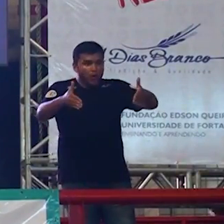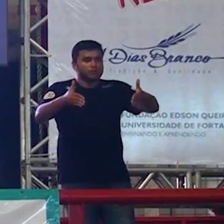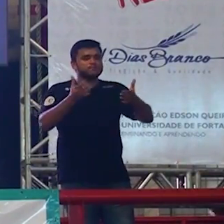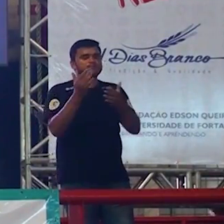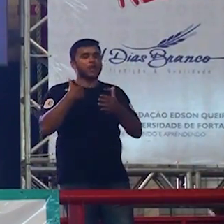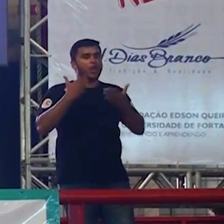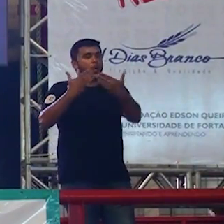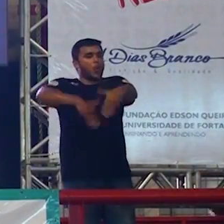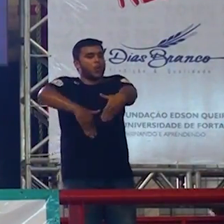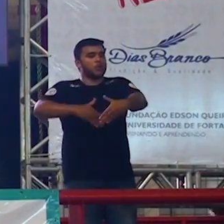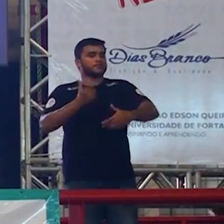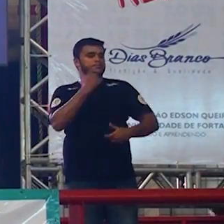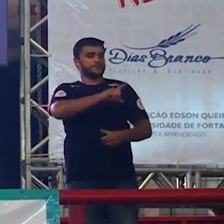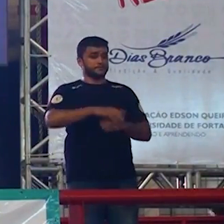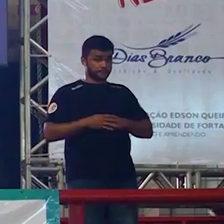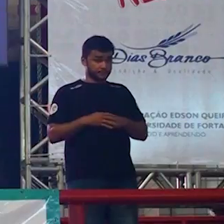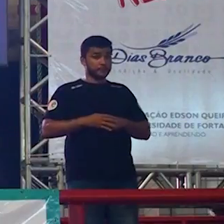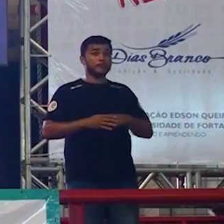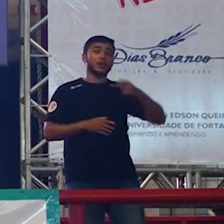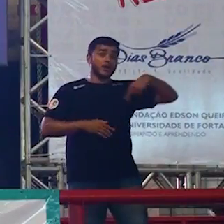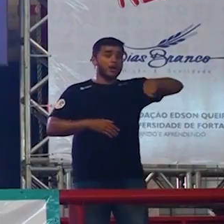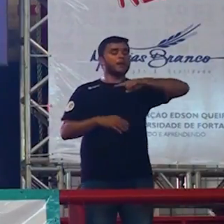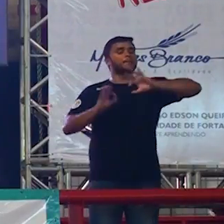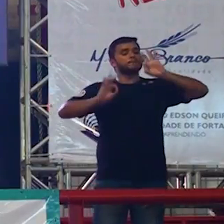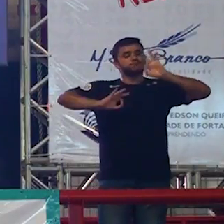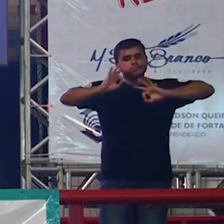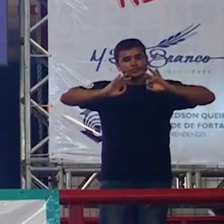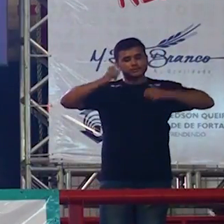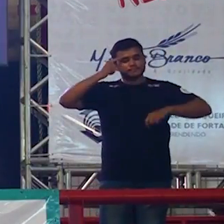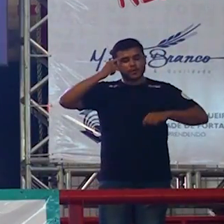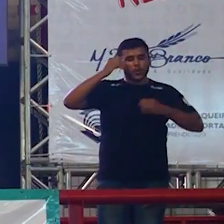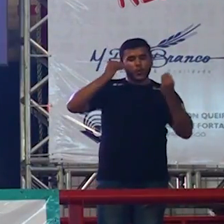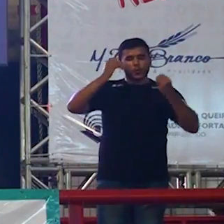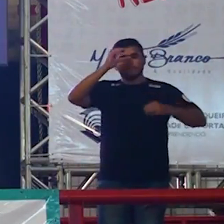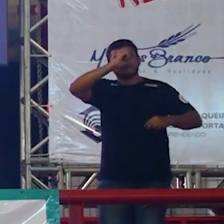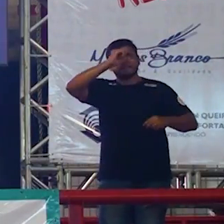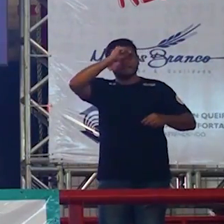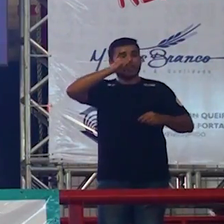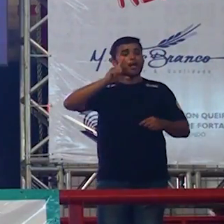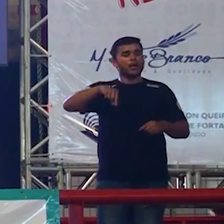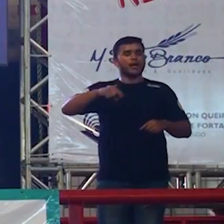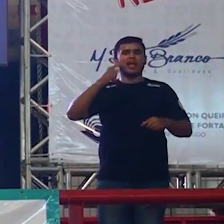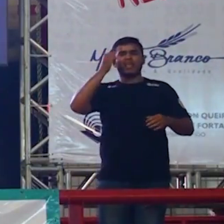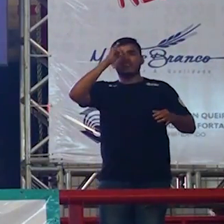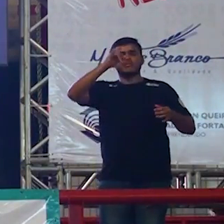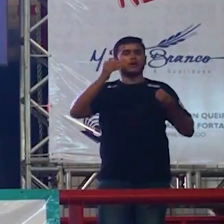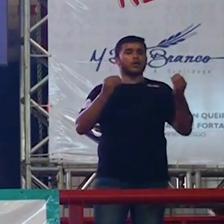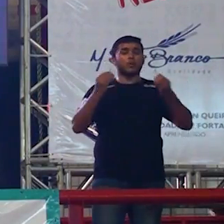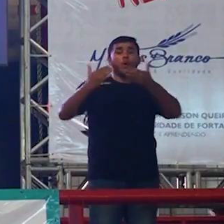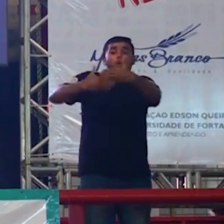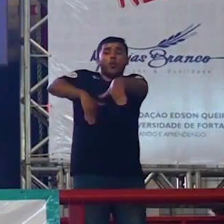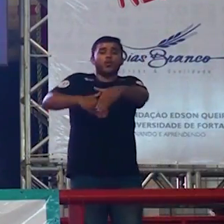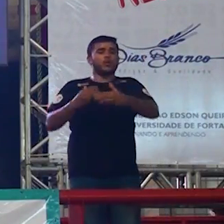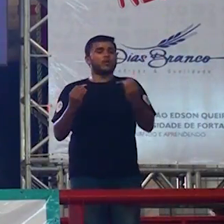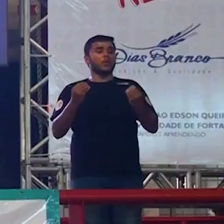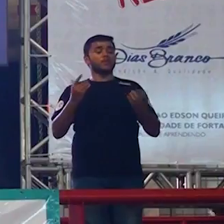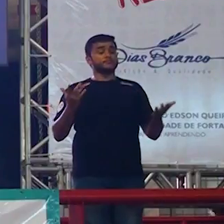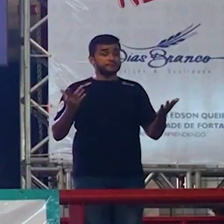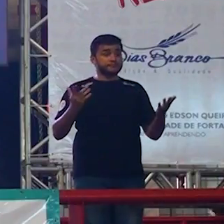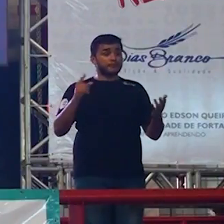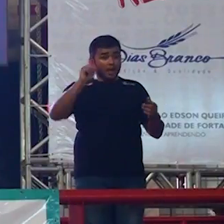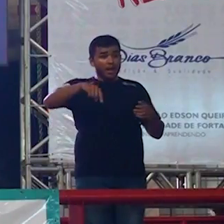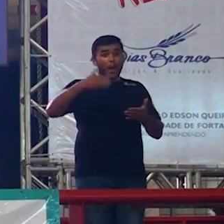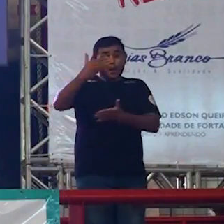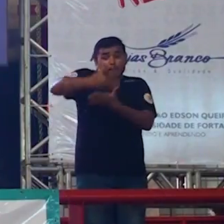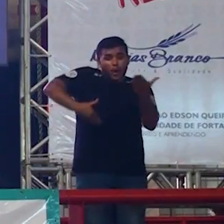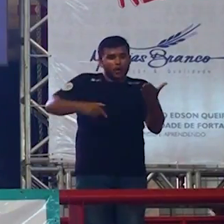de longo prazo, ou você não consegue passar em concursos mais exigentes, em provas